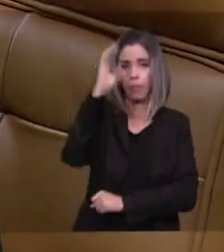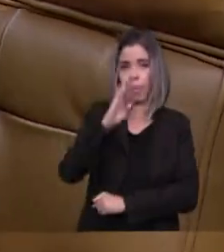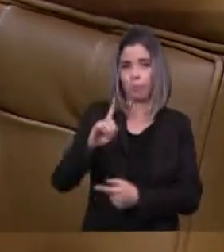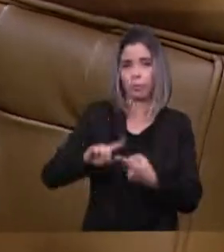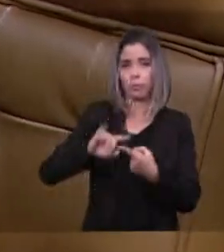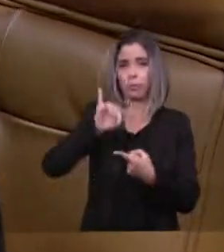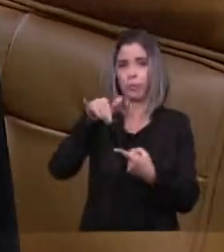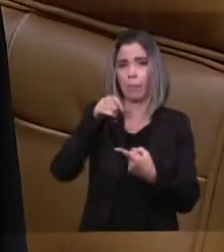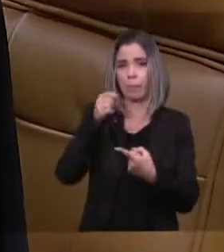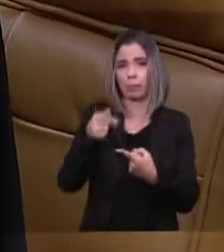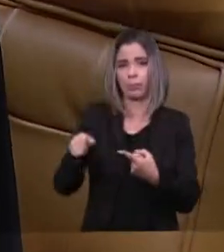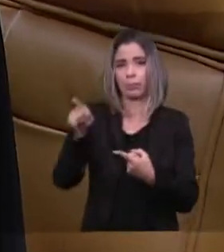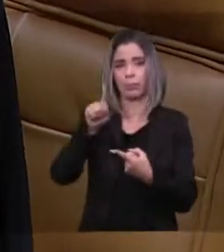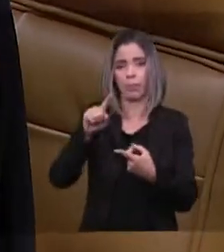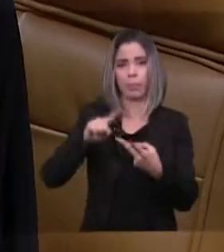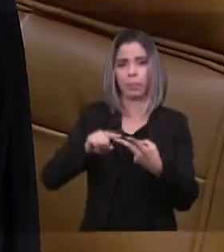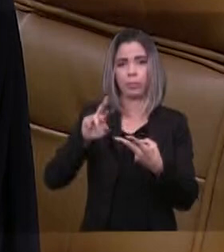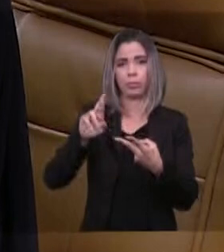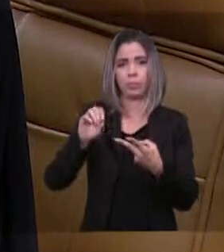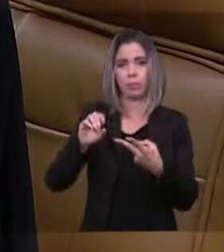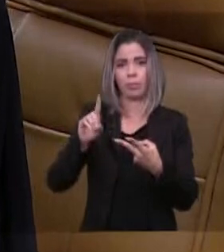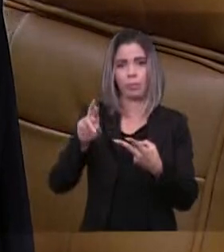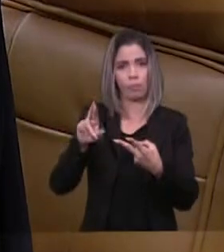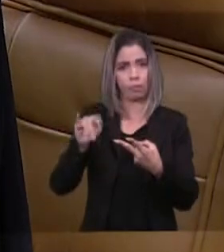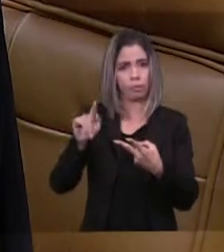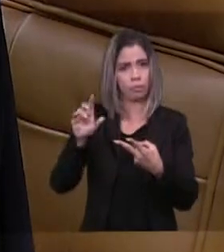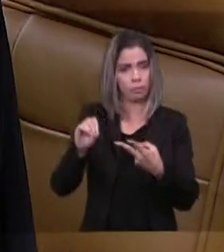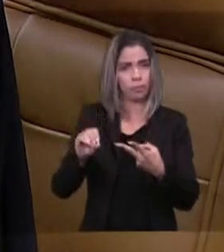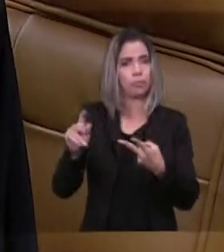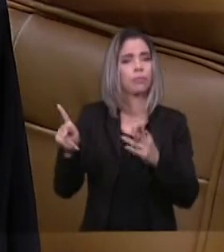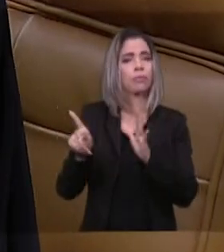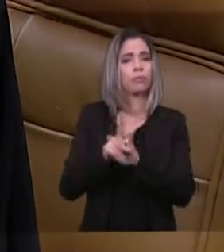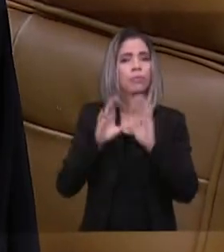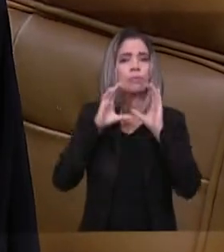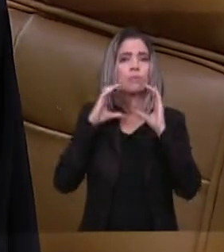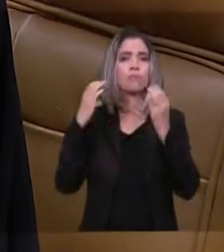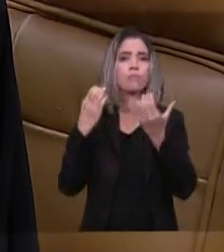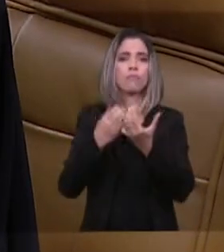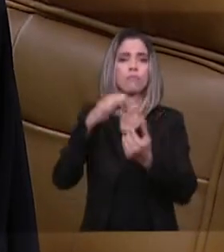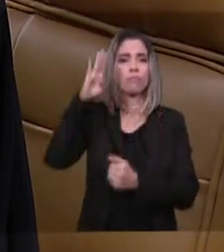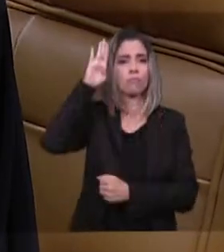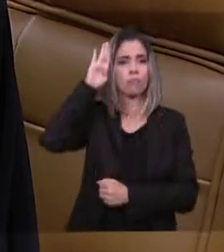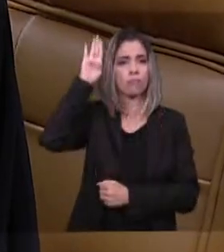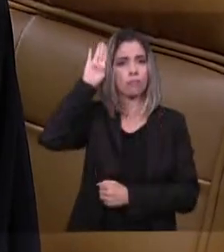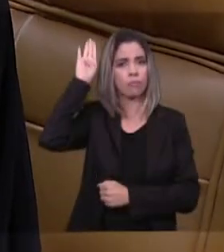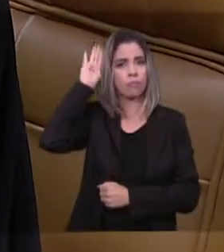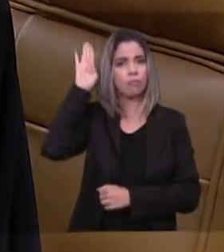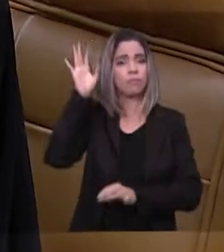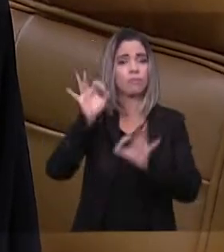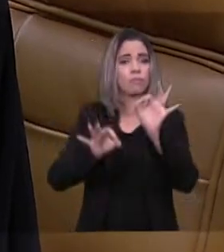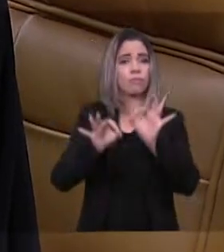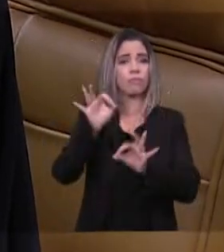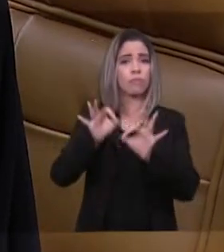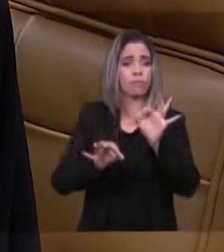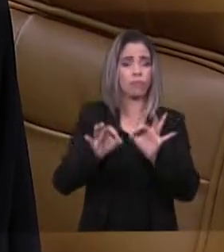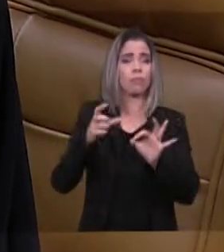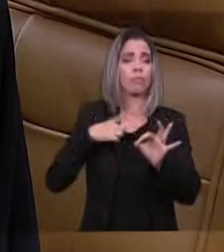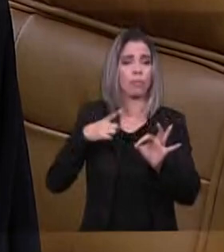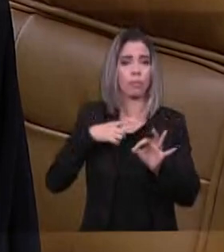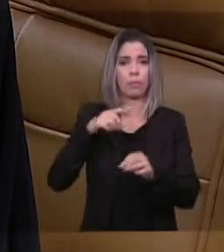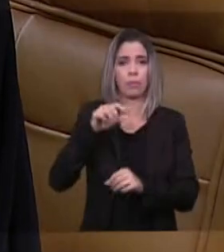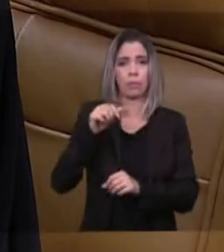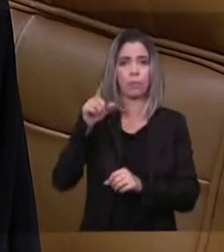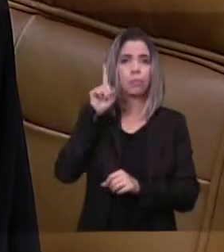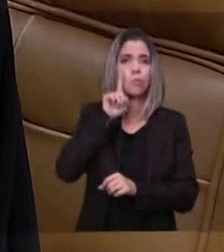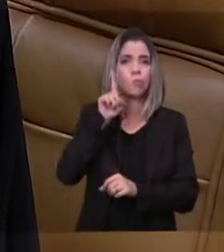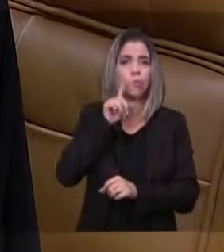eminentes juristas brasileiros, como João Mendes Júnior, Rodrigo Otávio, este em conferência perante a Academia de Direito Internacional de Haia, defenderam a mesma tese,